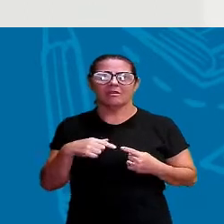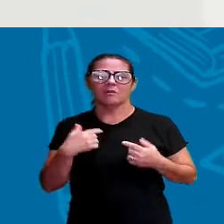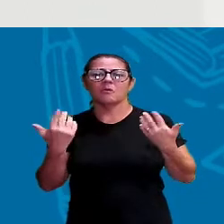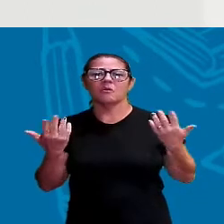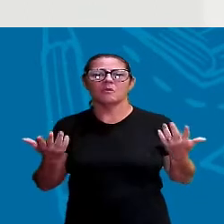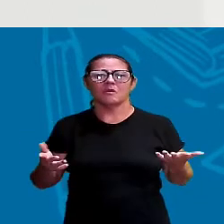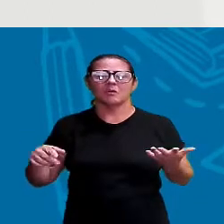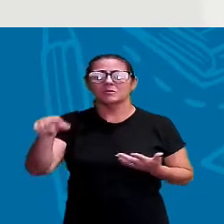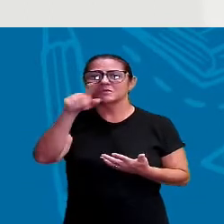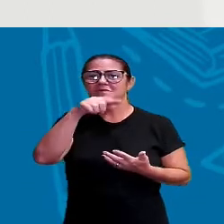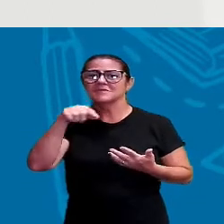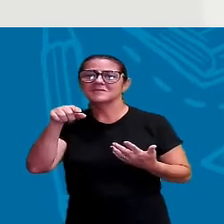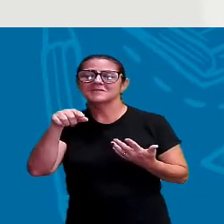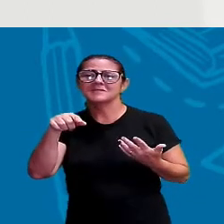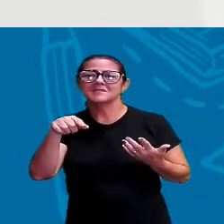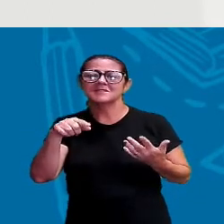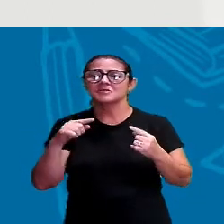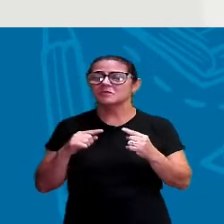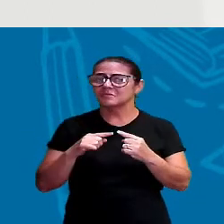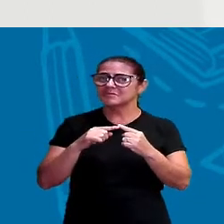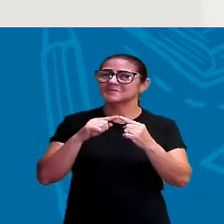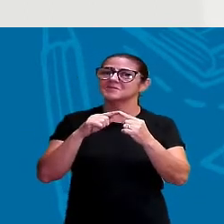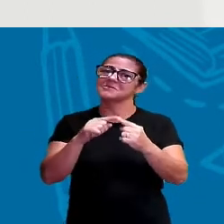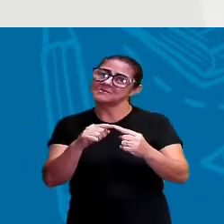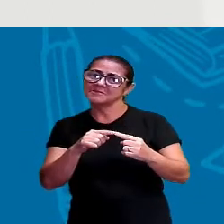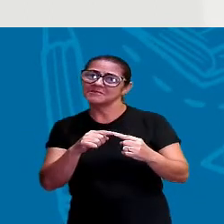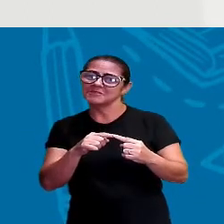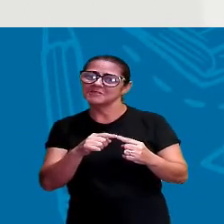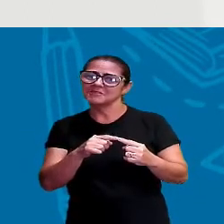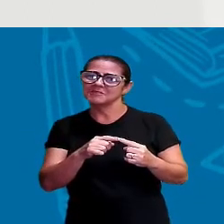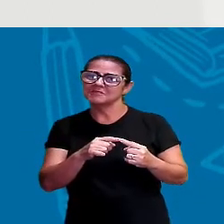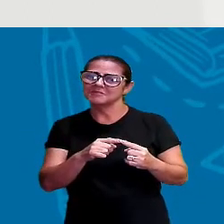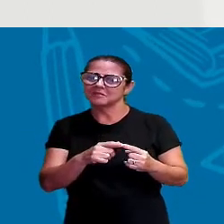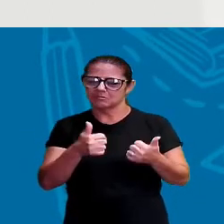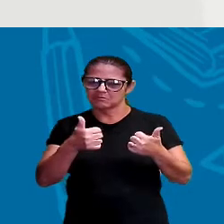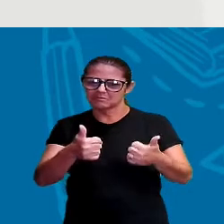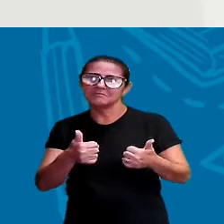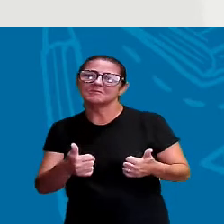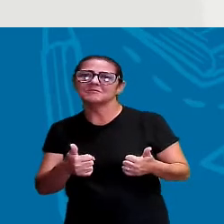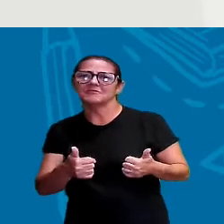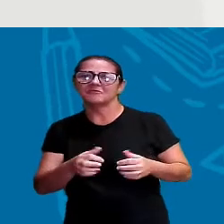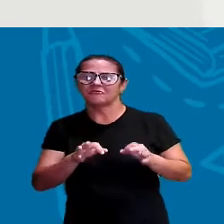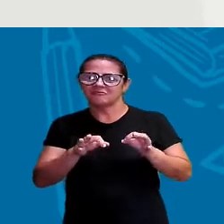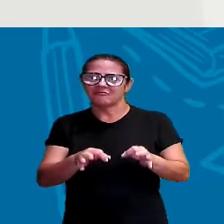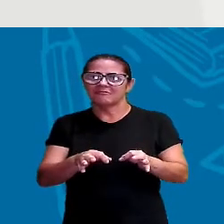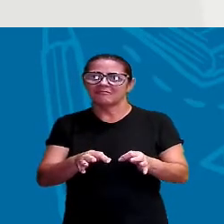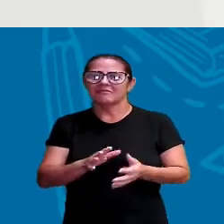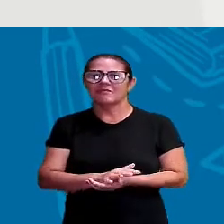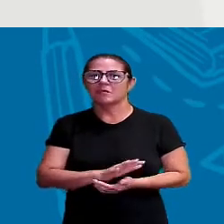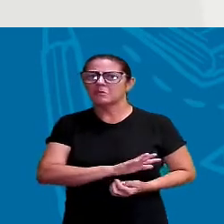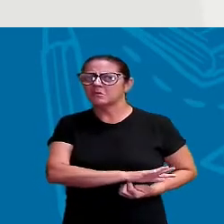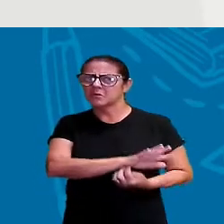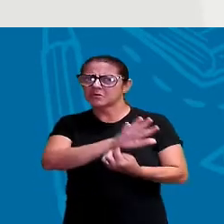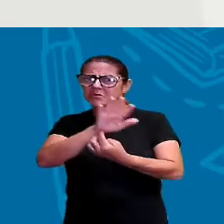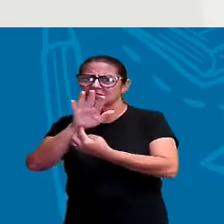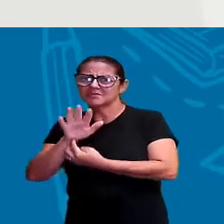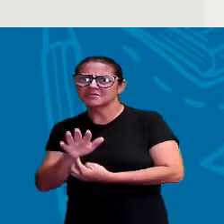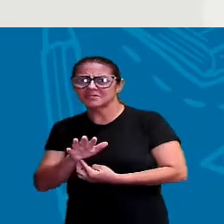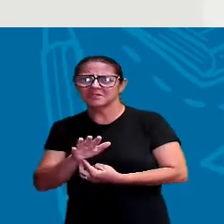esse. Eu quero todo mundo aí com esse objetivo no final da aula, ó, bem fixado. É o de apresentar